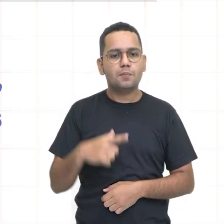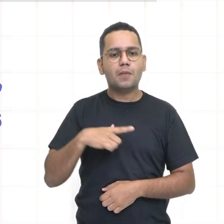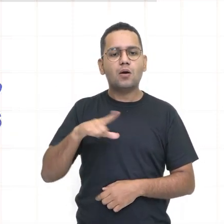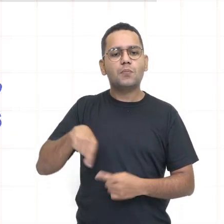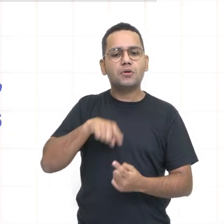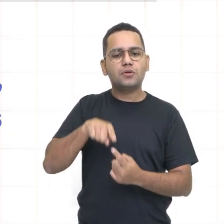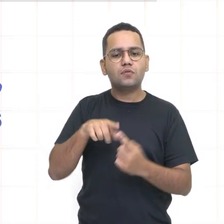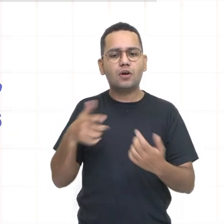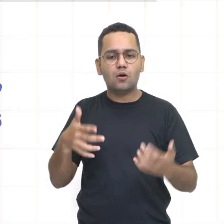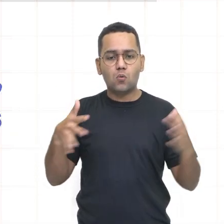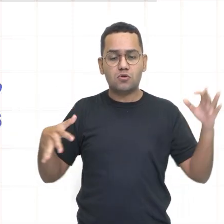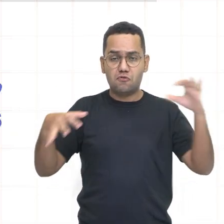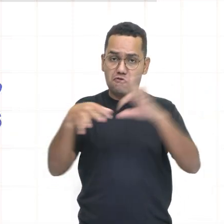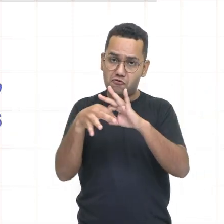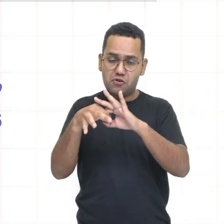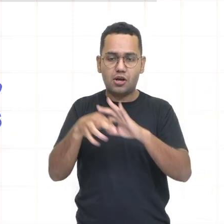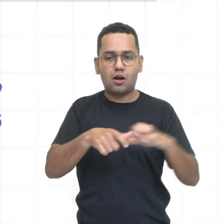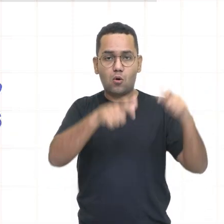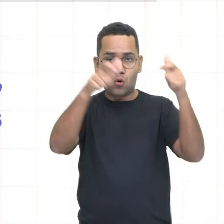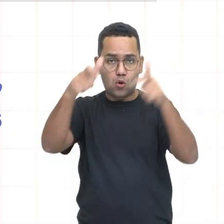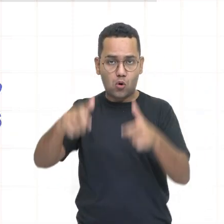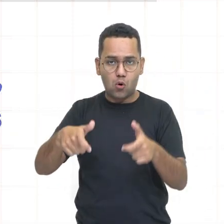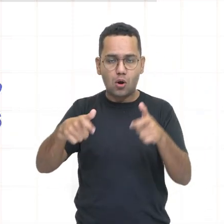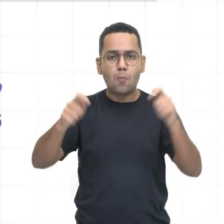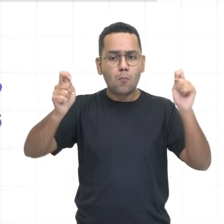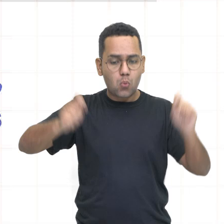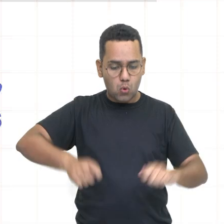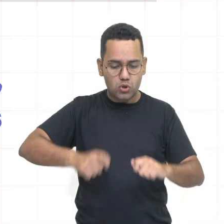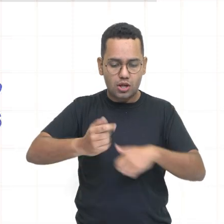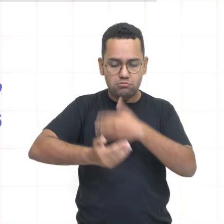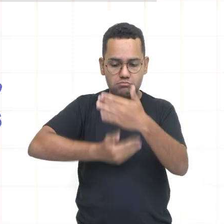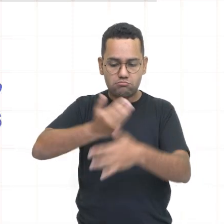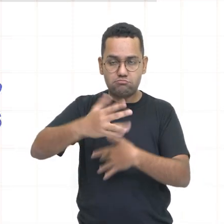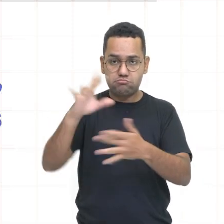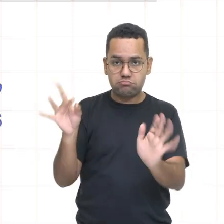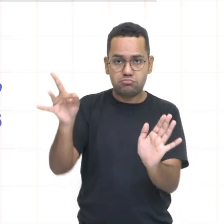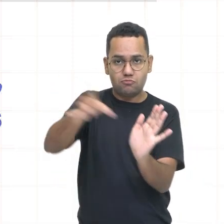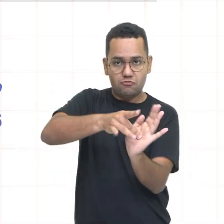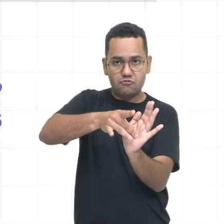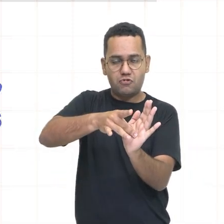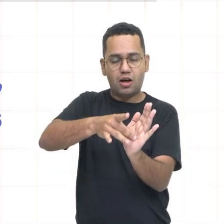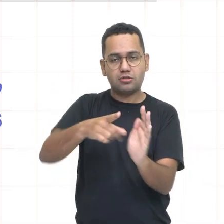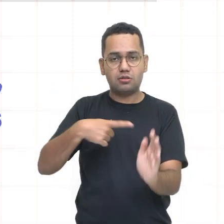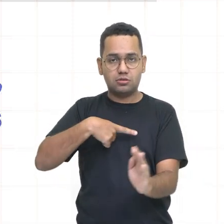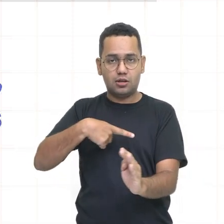objetivo de integrar a região, fazer com que o desenvolvimento de fato fosse